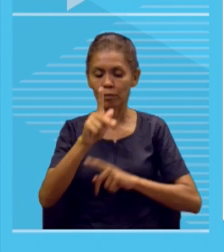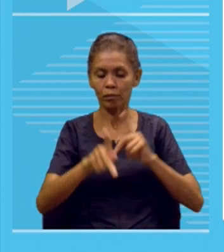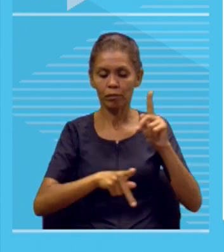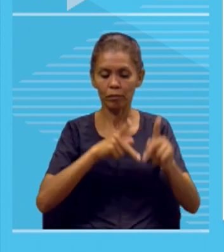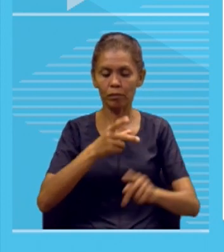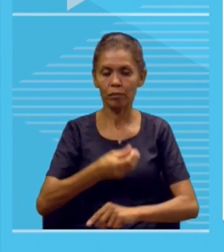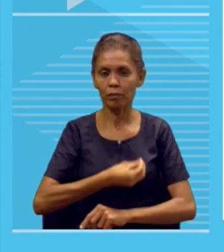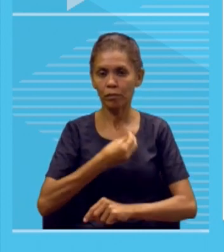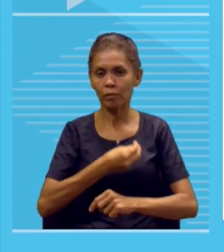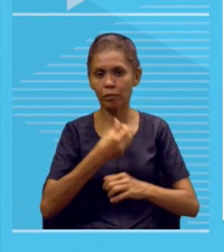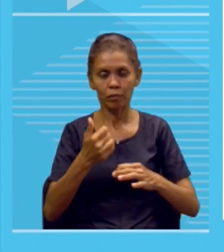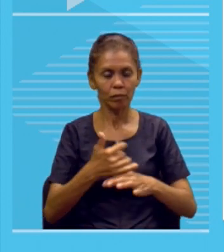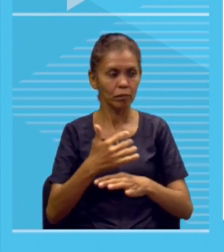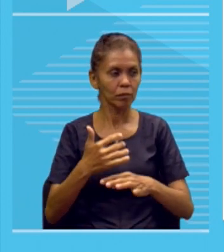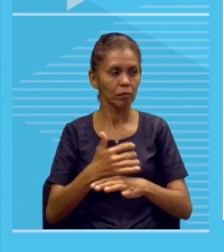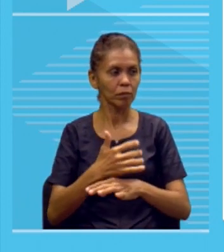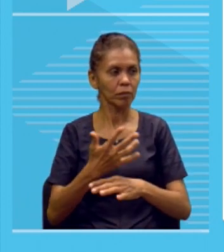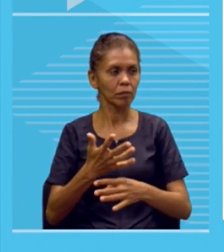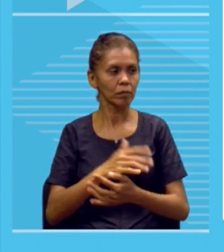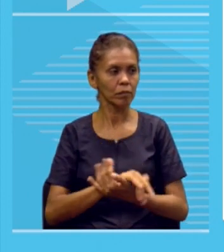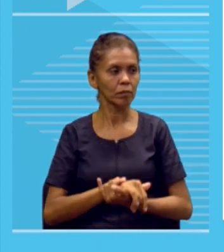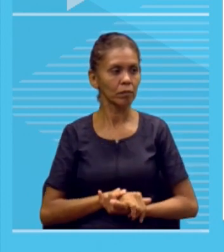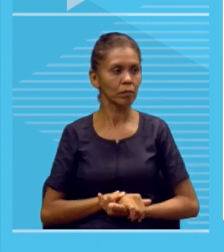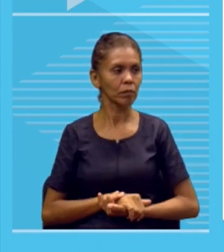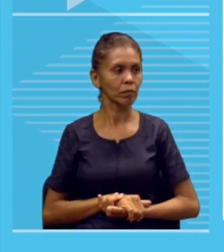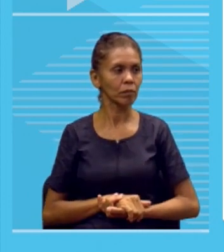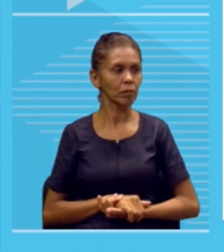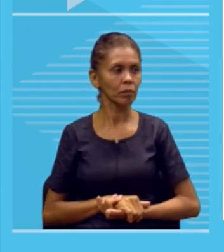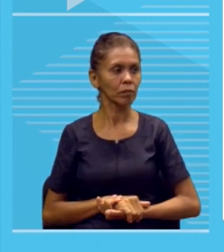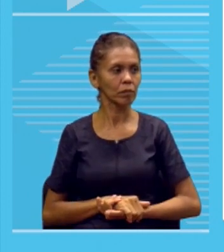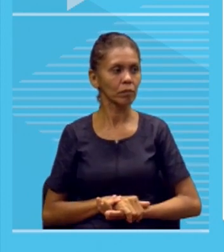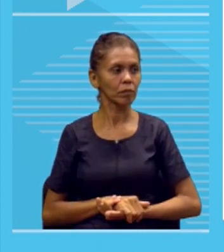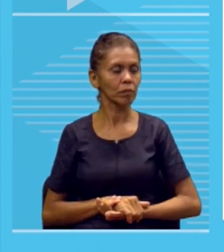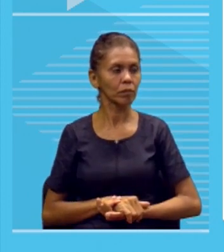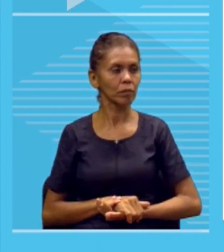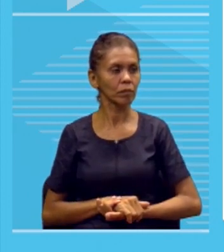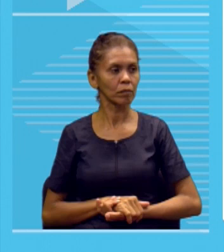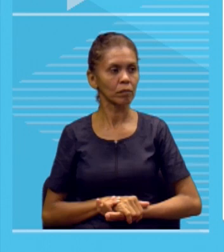Então, aqui, letra A verdadeira.